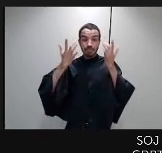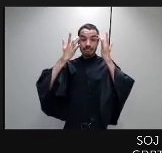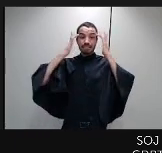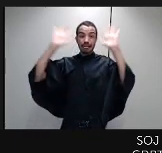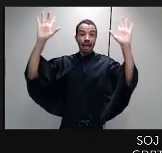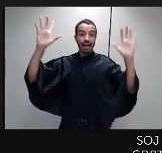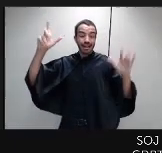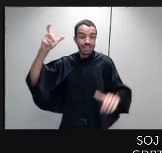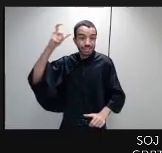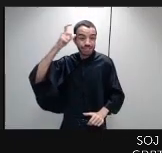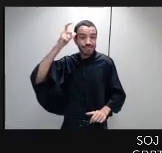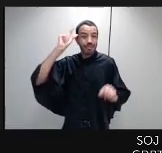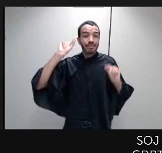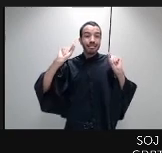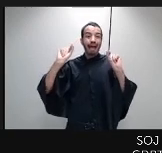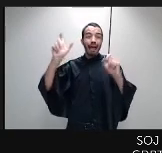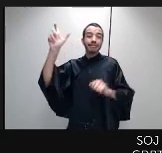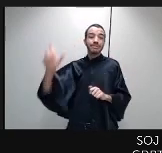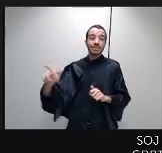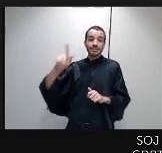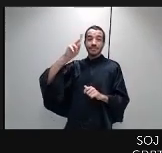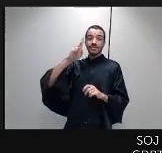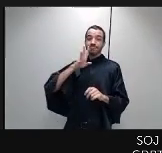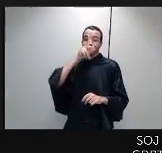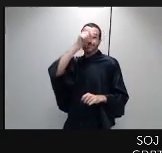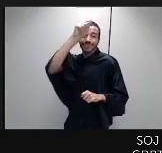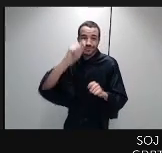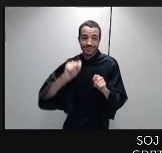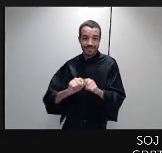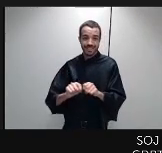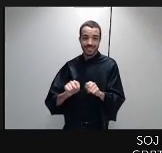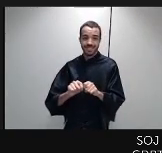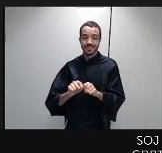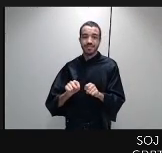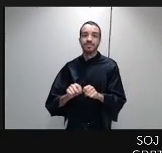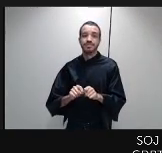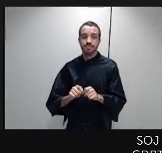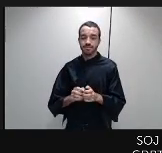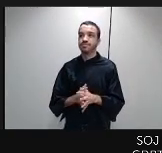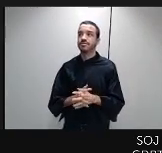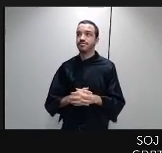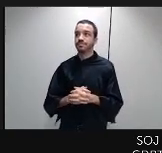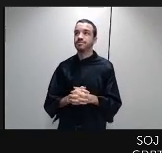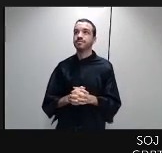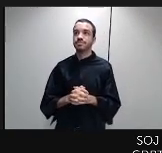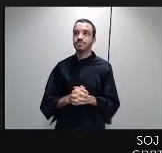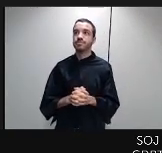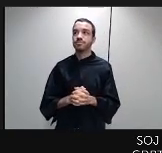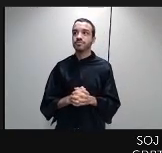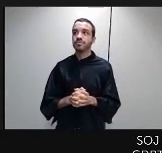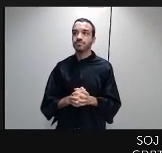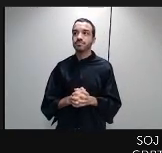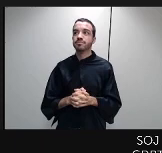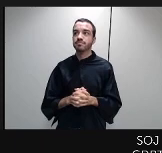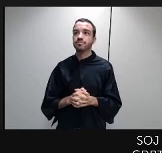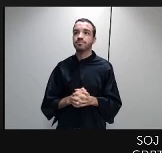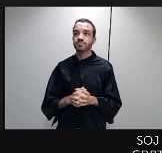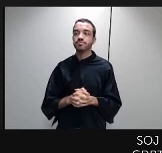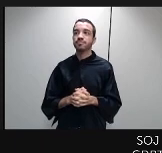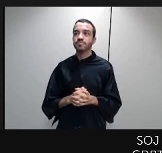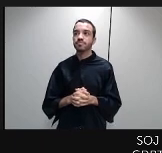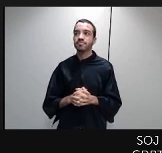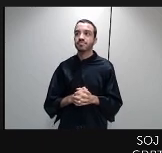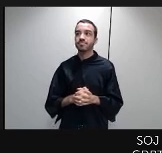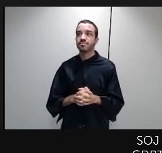essa travesti nação quem foi que fez dentro da sua eu não sei nem se fizeram para destinação o detalhe nesta